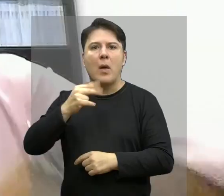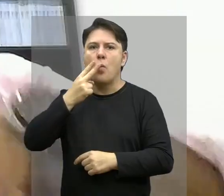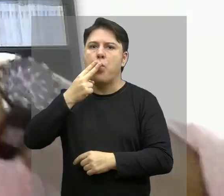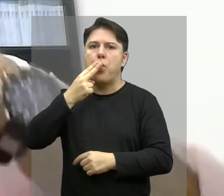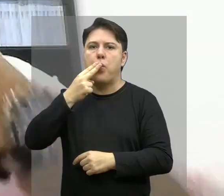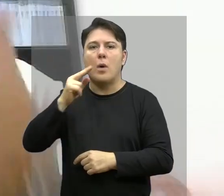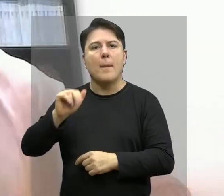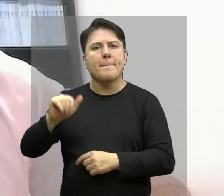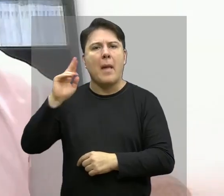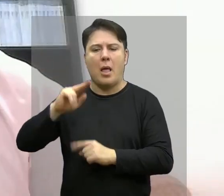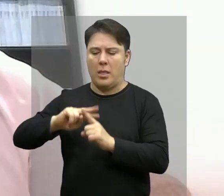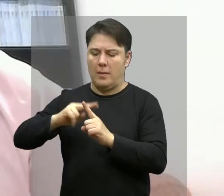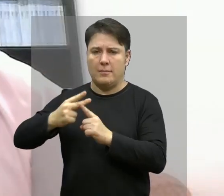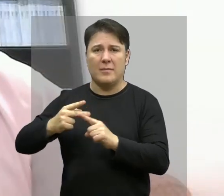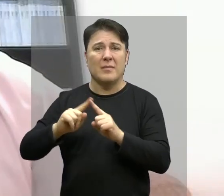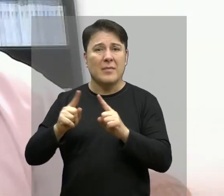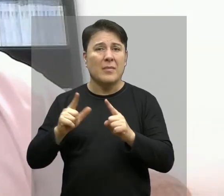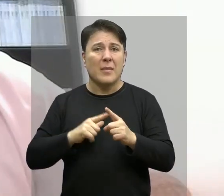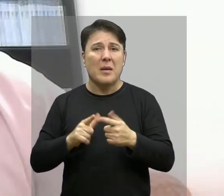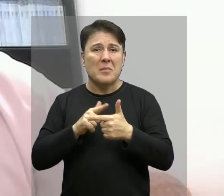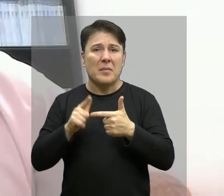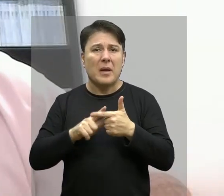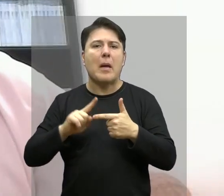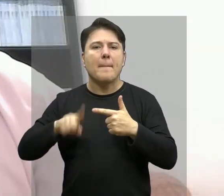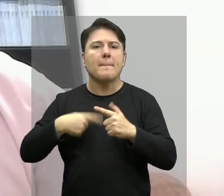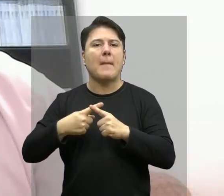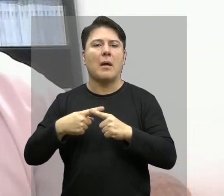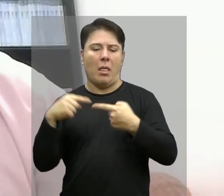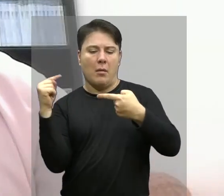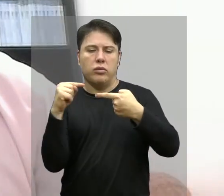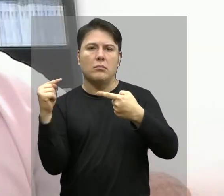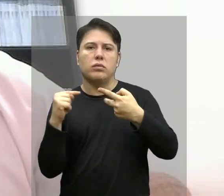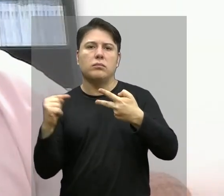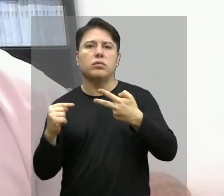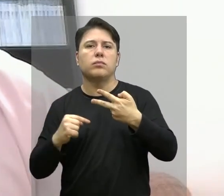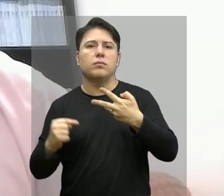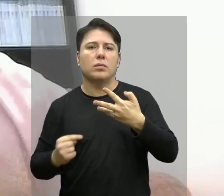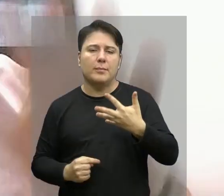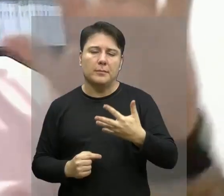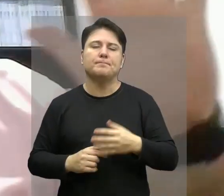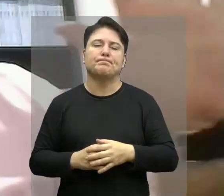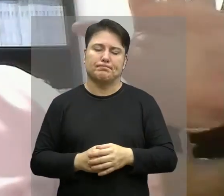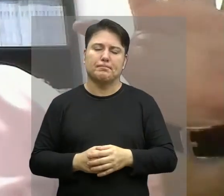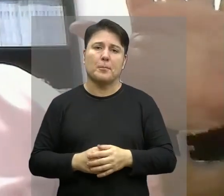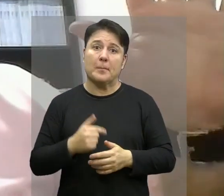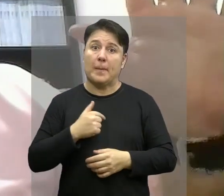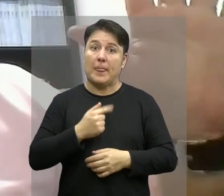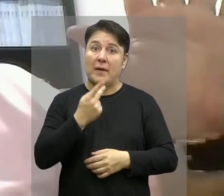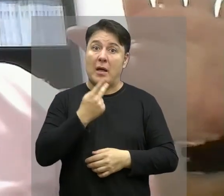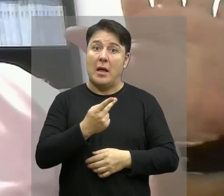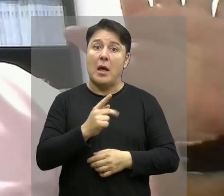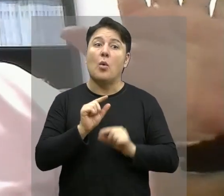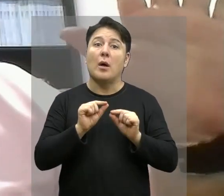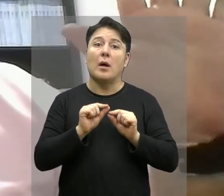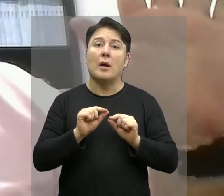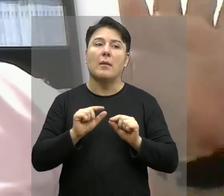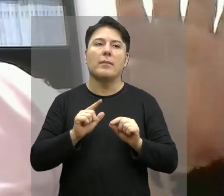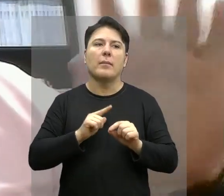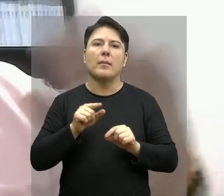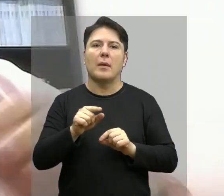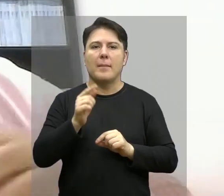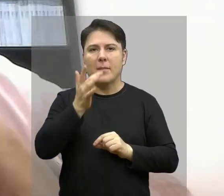nicotina. Olha quantos problemas são que o jogo acarreta, né? E eu nem estou falando ainda, né, da falência